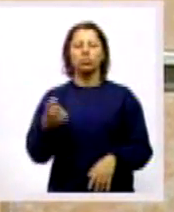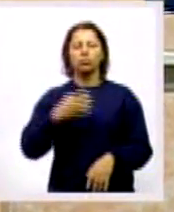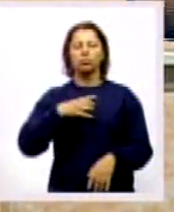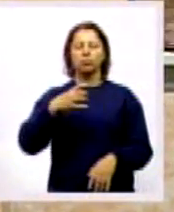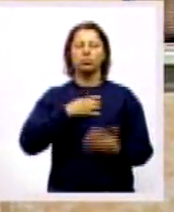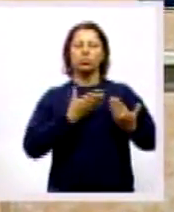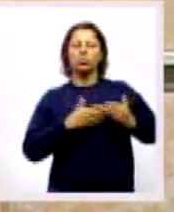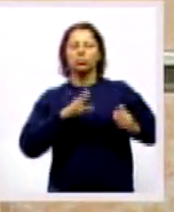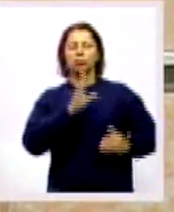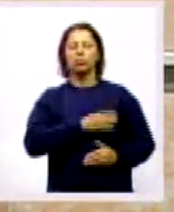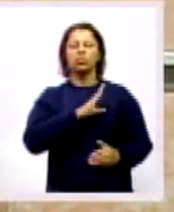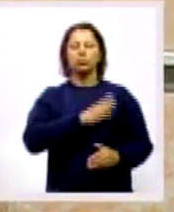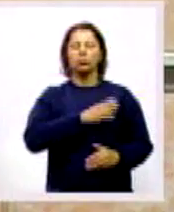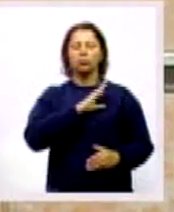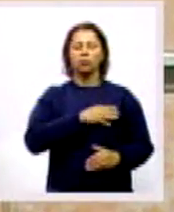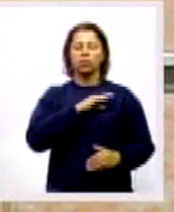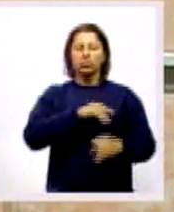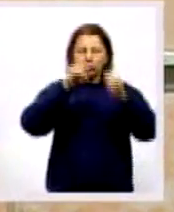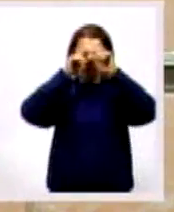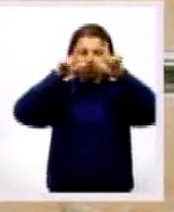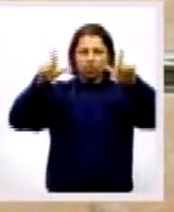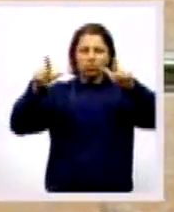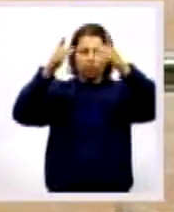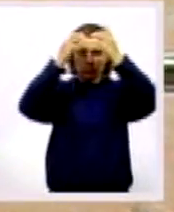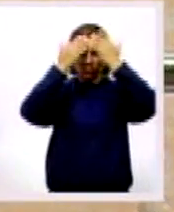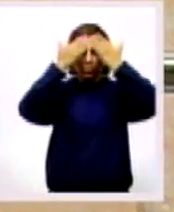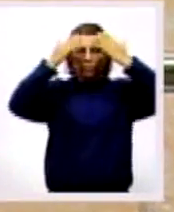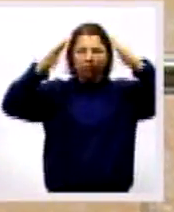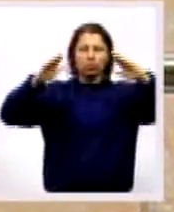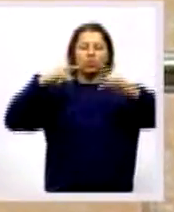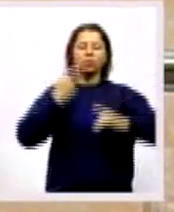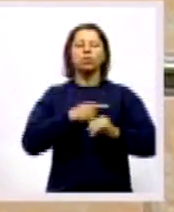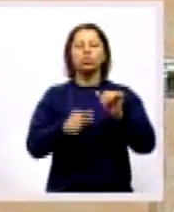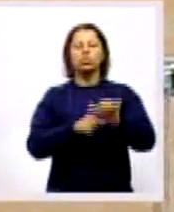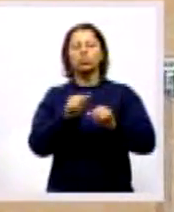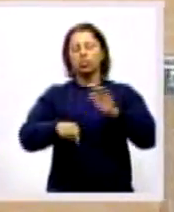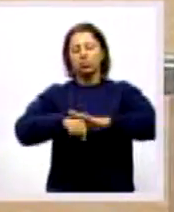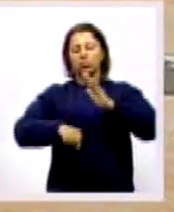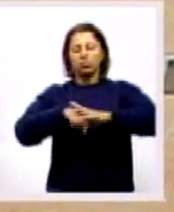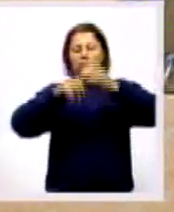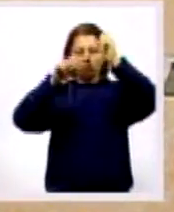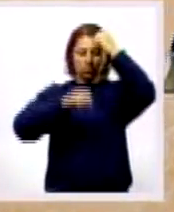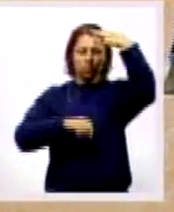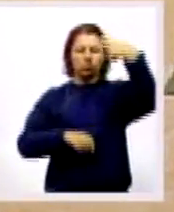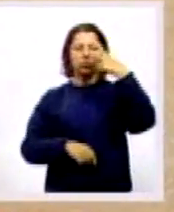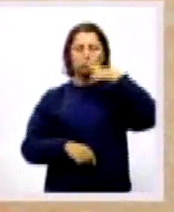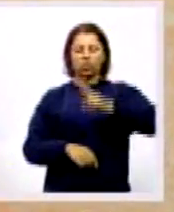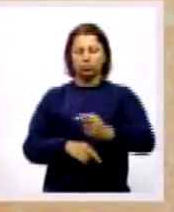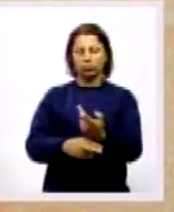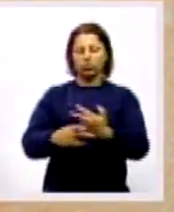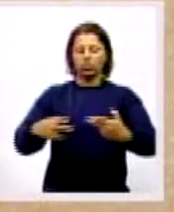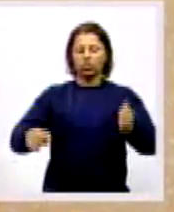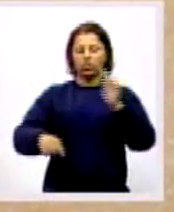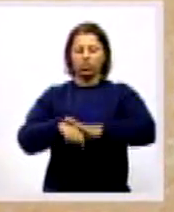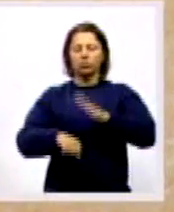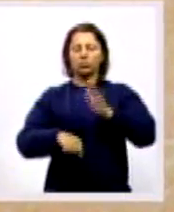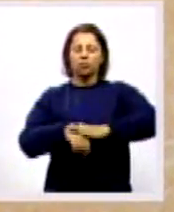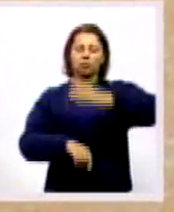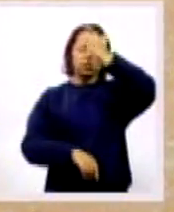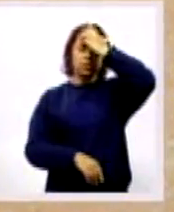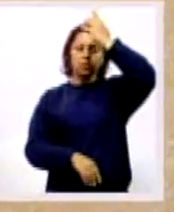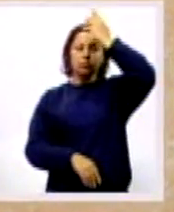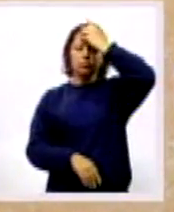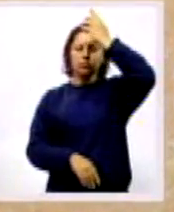de abrir os nossos olhos, o nosso coração e a nossa mente para a gente poder ficar mais inteligente, ver as coisas com mais